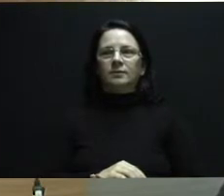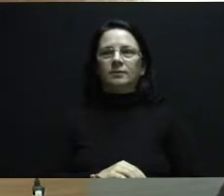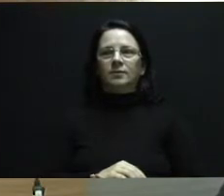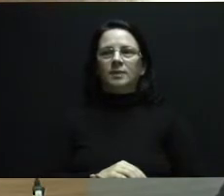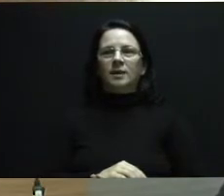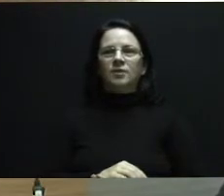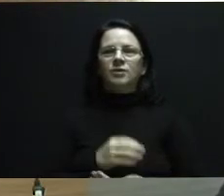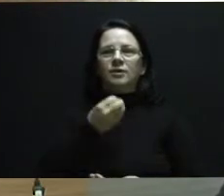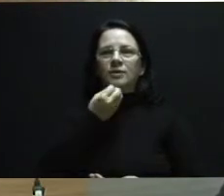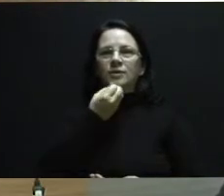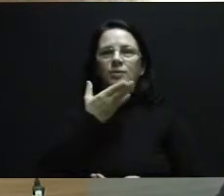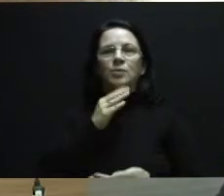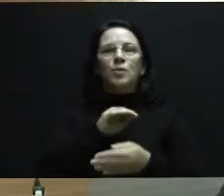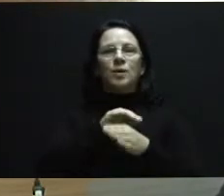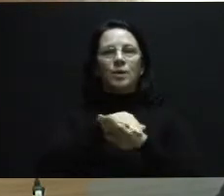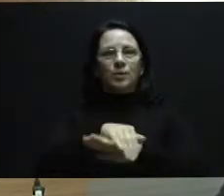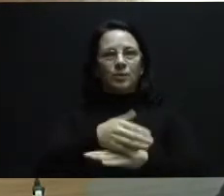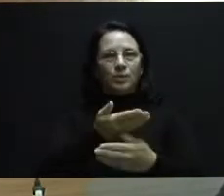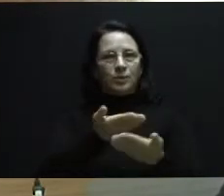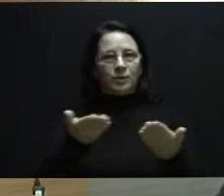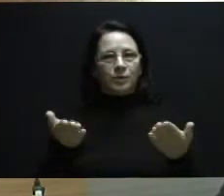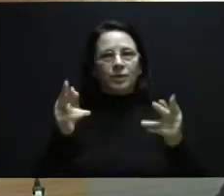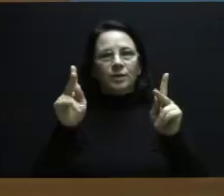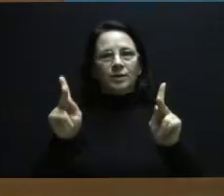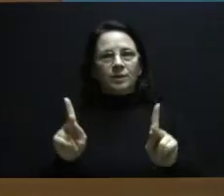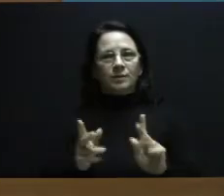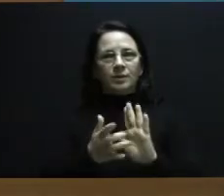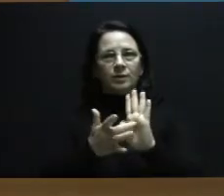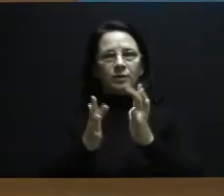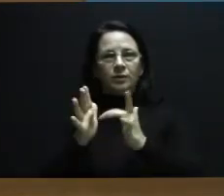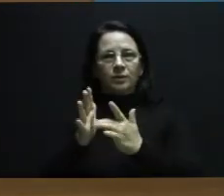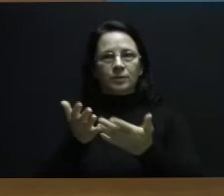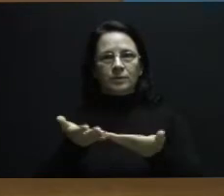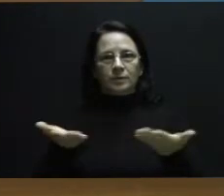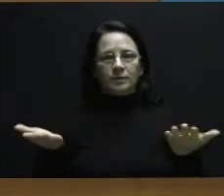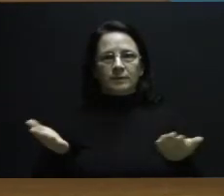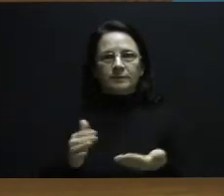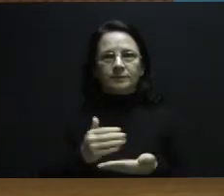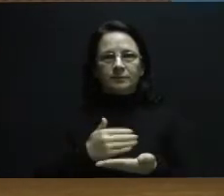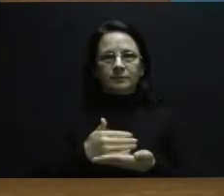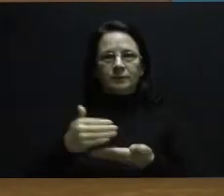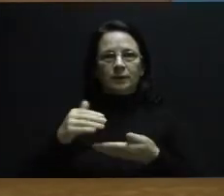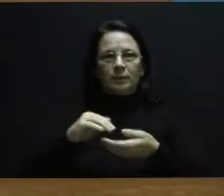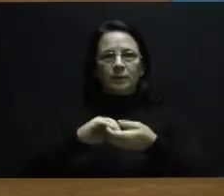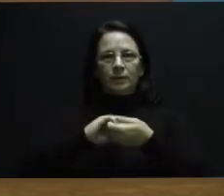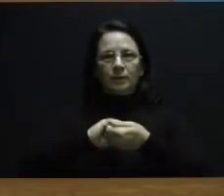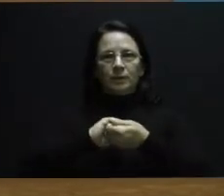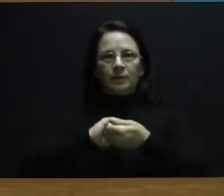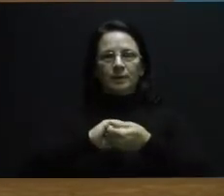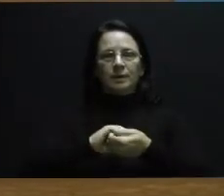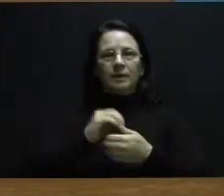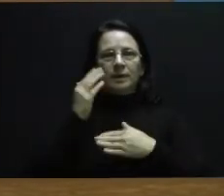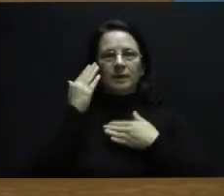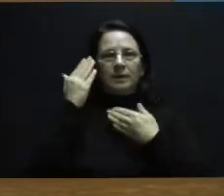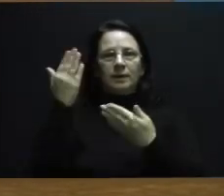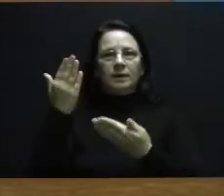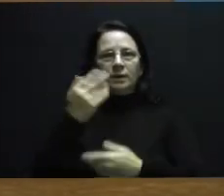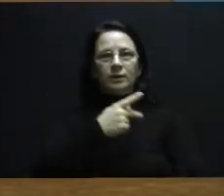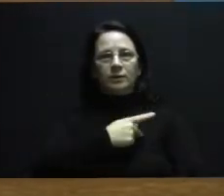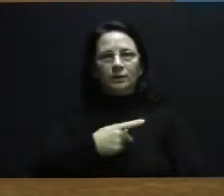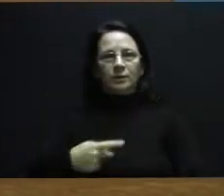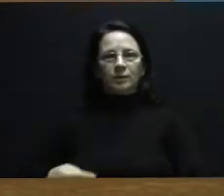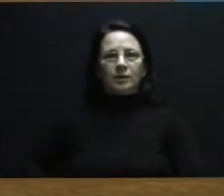Bom, boa noite a todos, a paz de Jesus, né? Queria inicialmente cumprimentar e agradecer o presidente